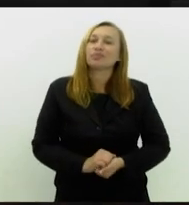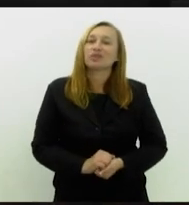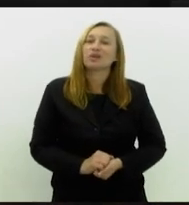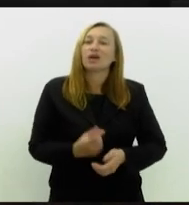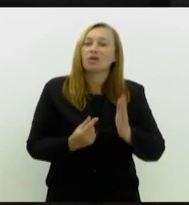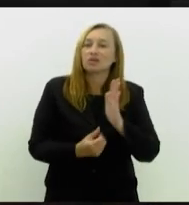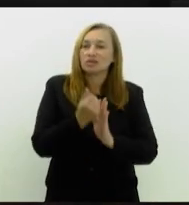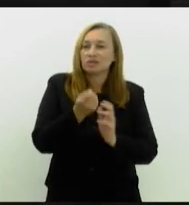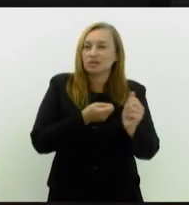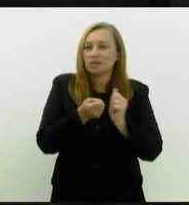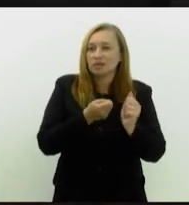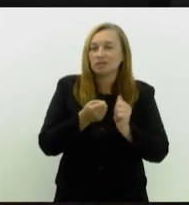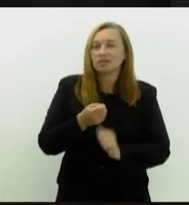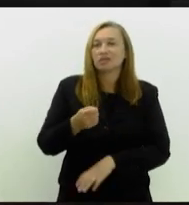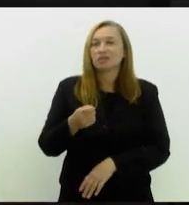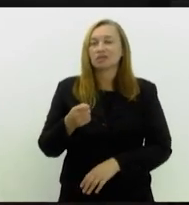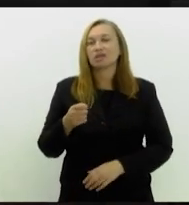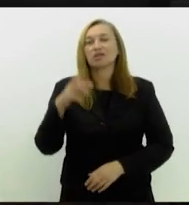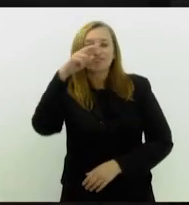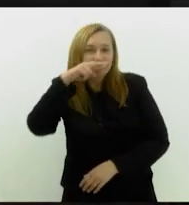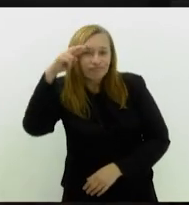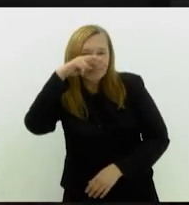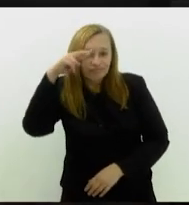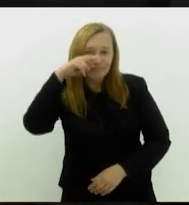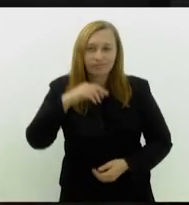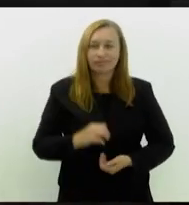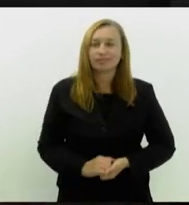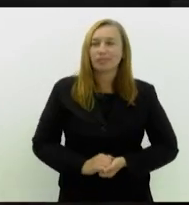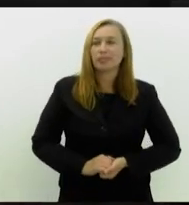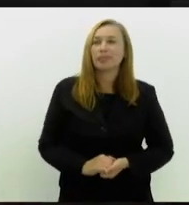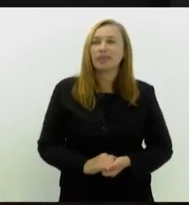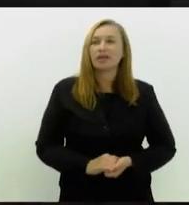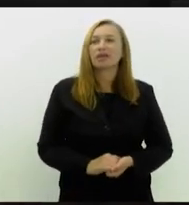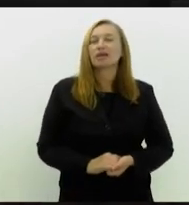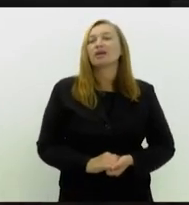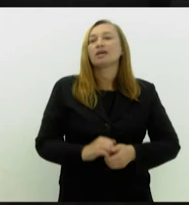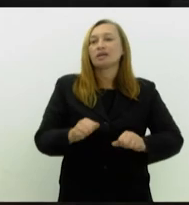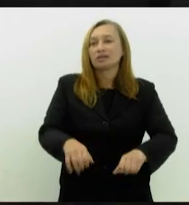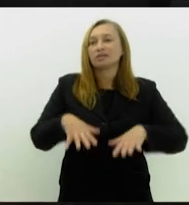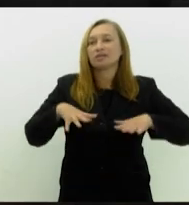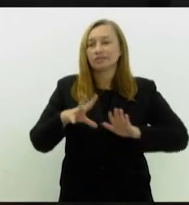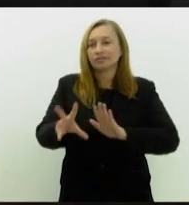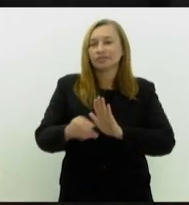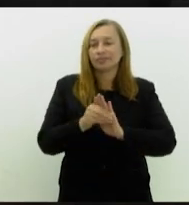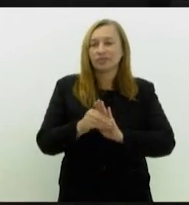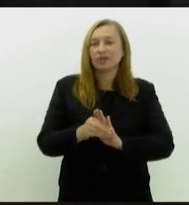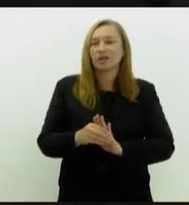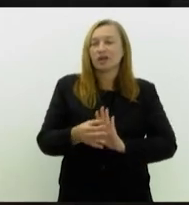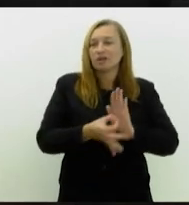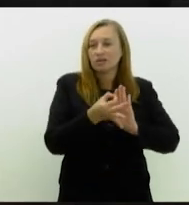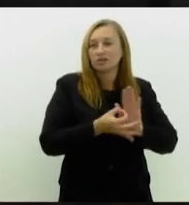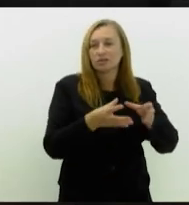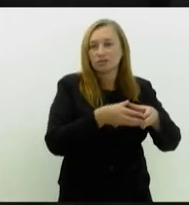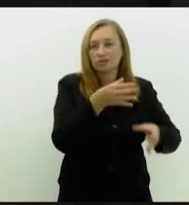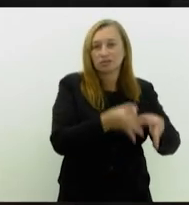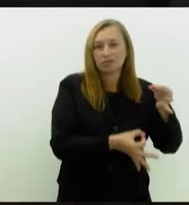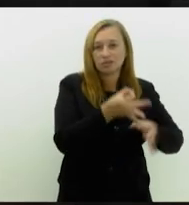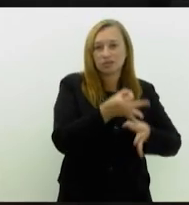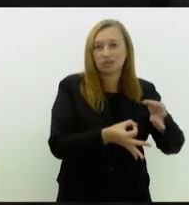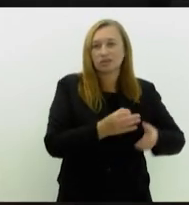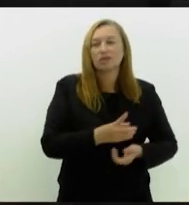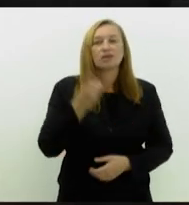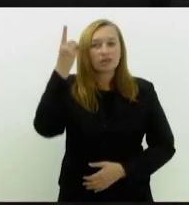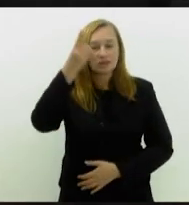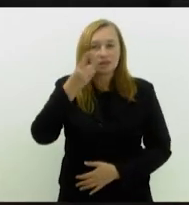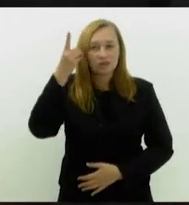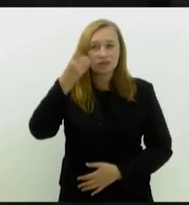orçament Finanças fiscalização financeira e controle as emendas de plenário para emitir parecer pela comissão de constituição e justiça